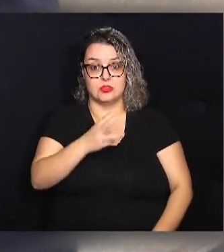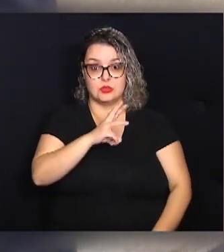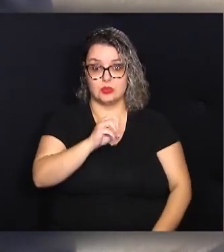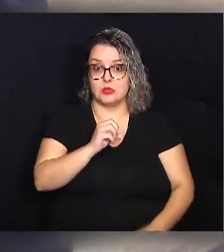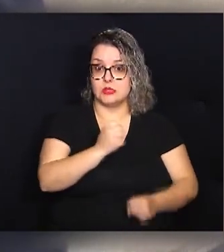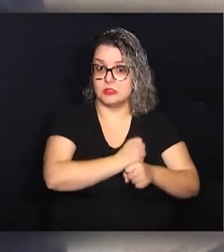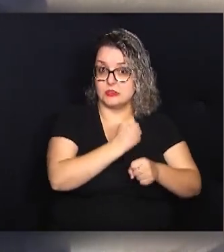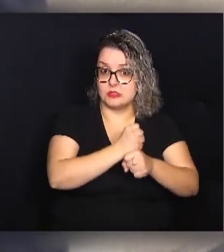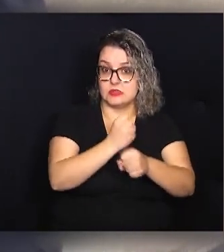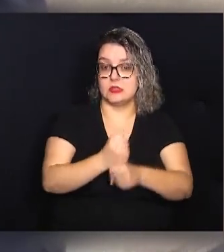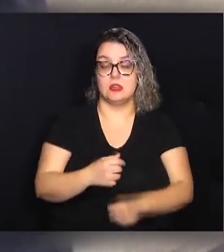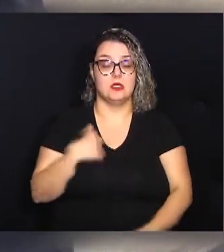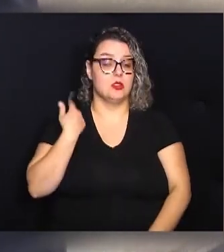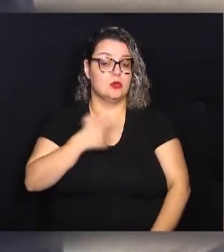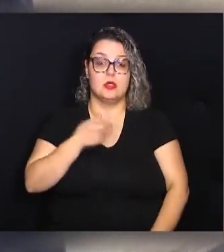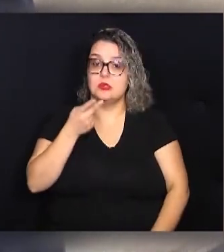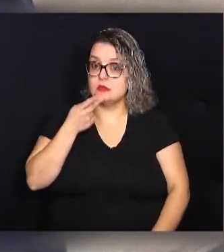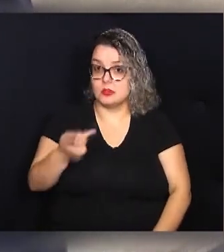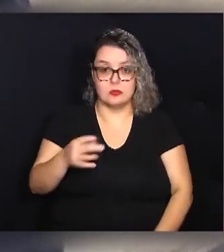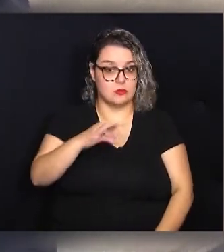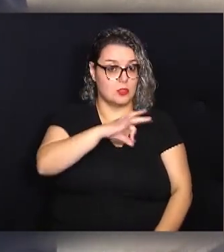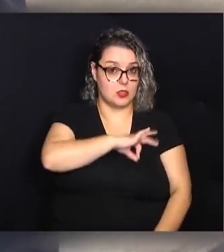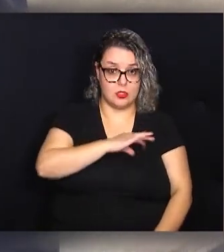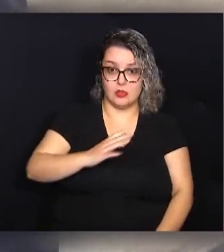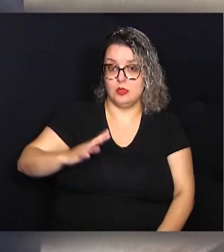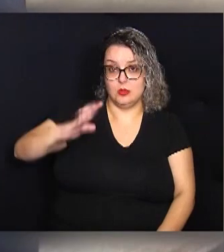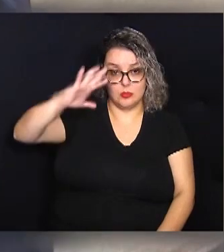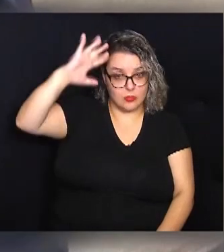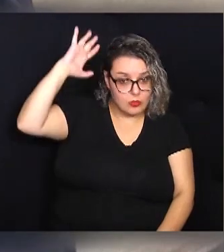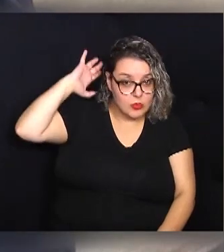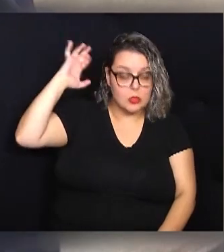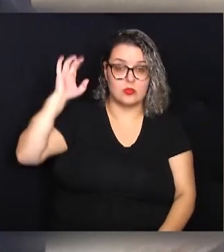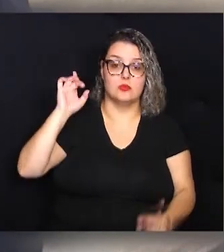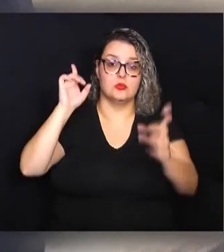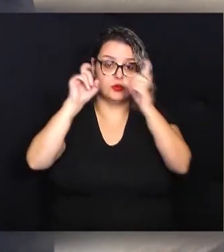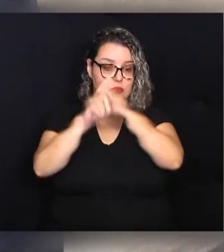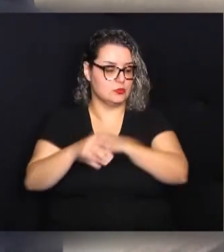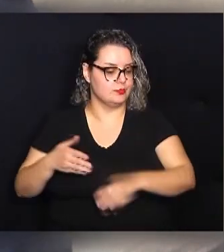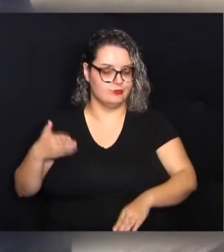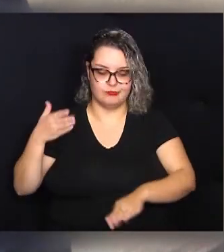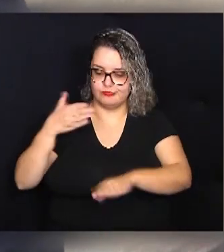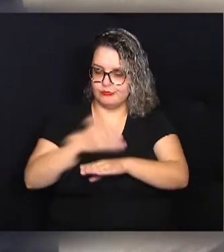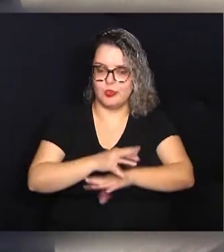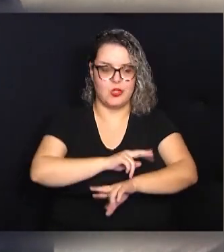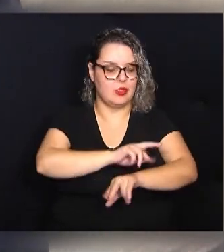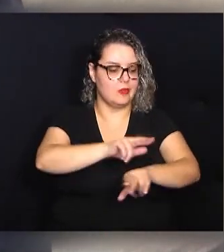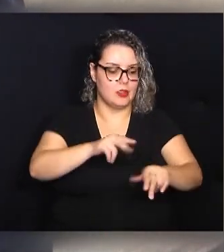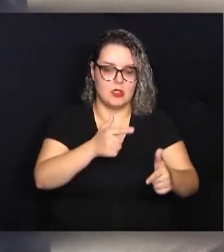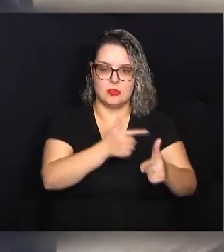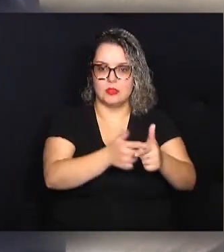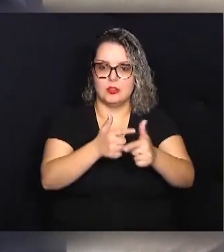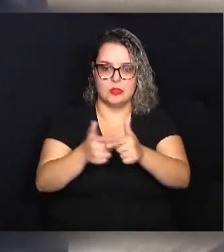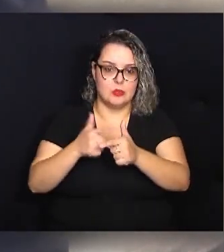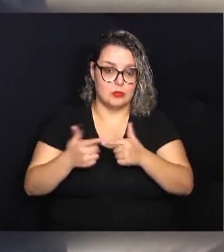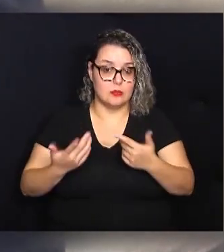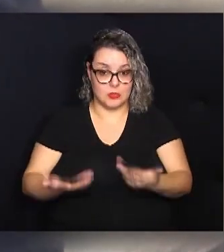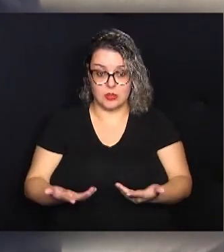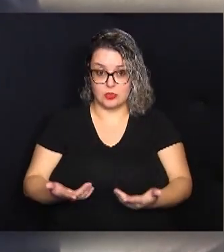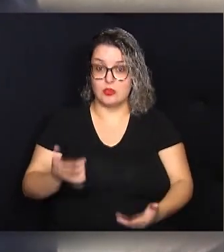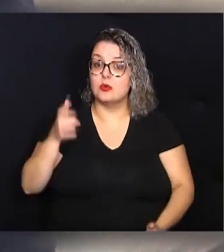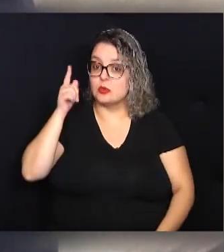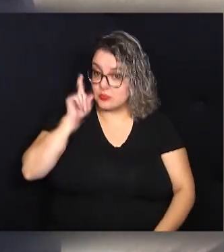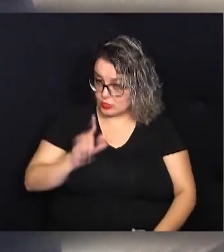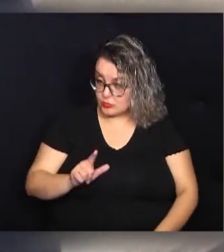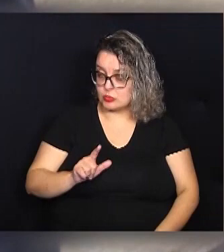anos. E a gente fala também do bombeiro, que com toda dificuldade também, passando por uma série de circunstâncias, também